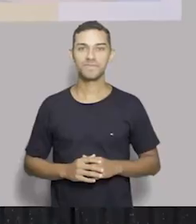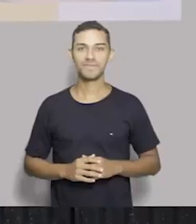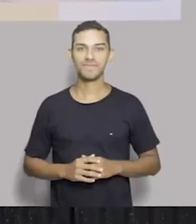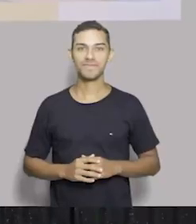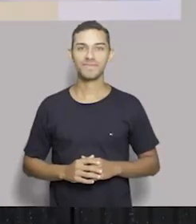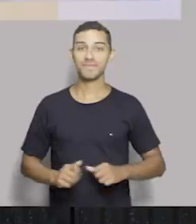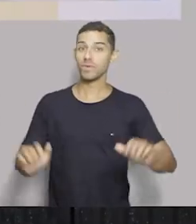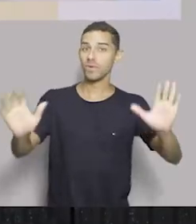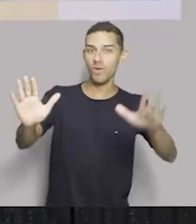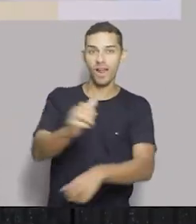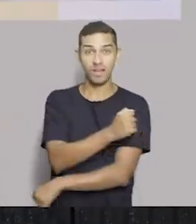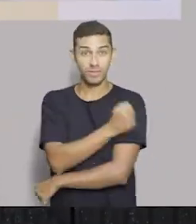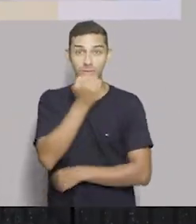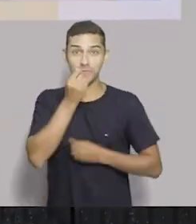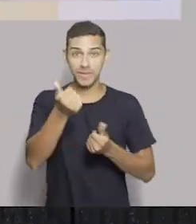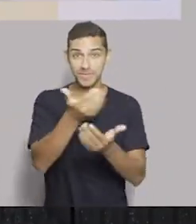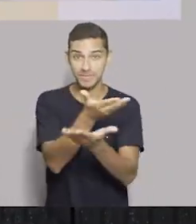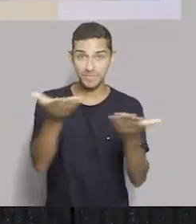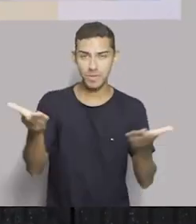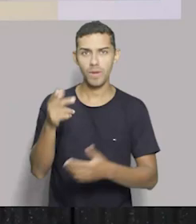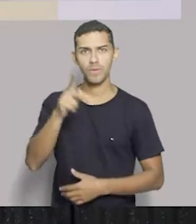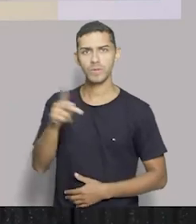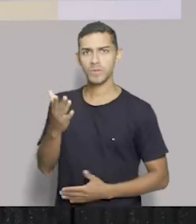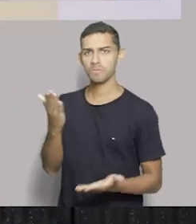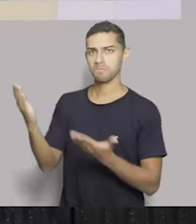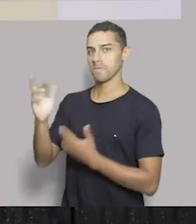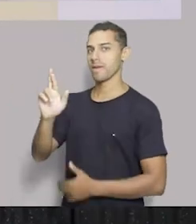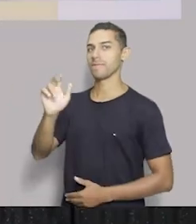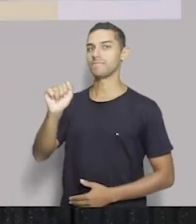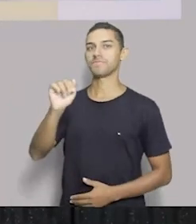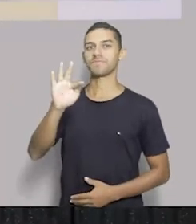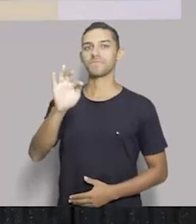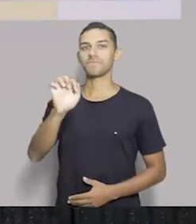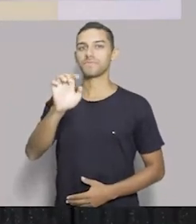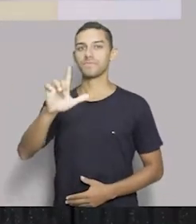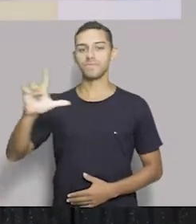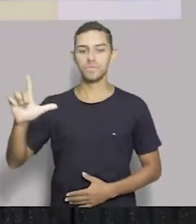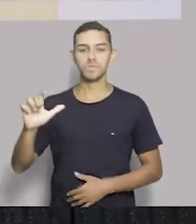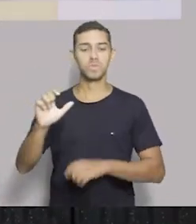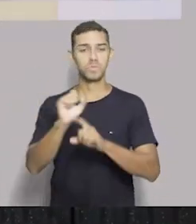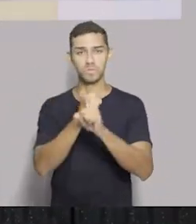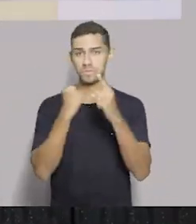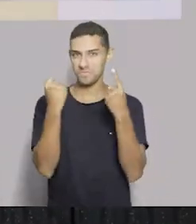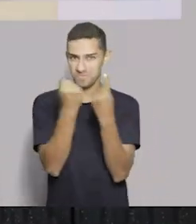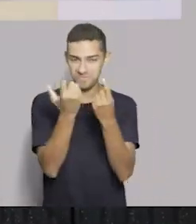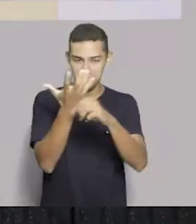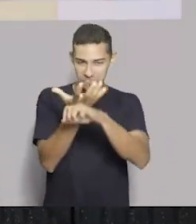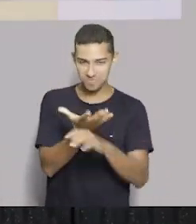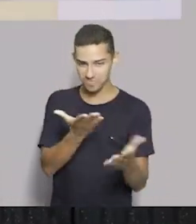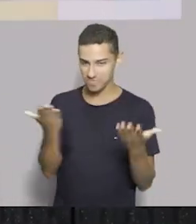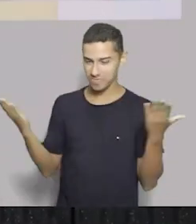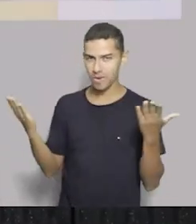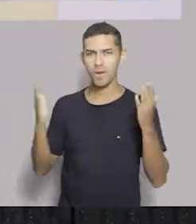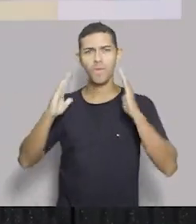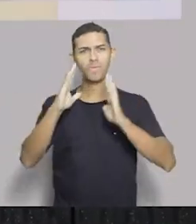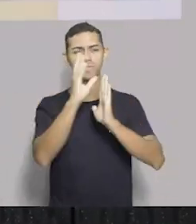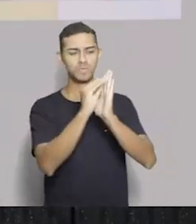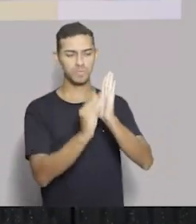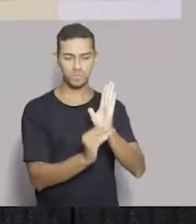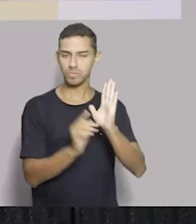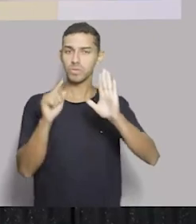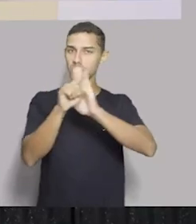Fala galera tudo bem Professor Rafael de sociologia aqui com vocês para a gente poder resolver mais uma questão do material